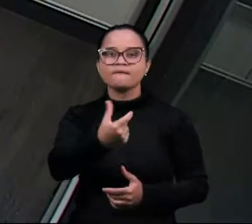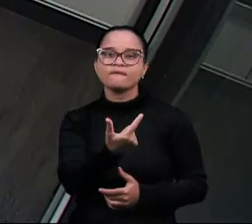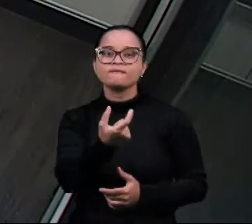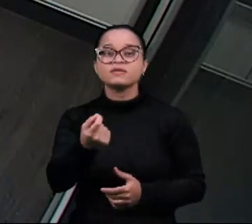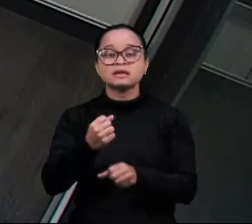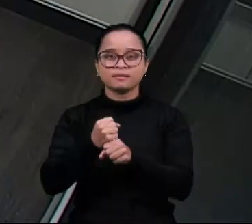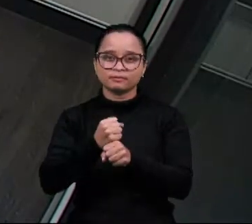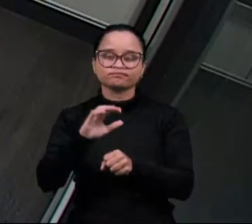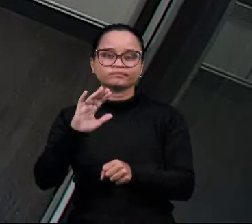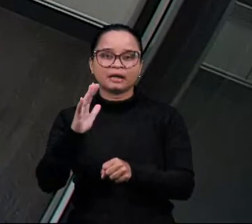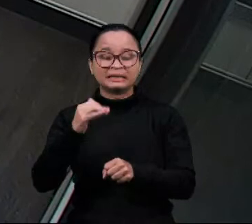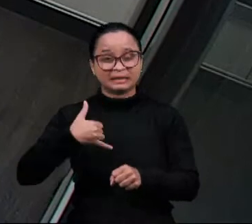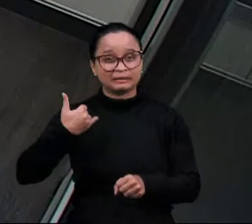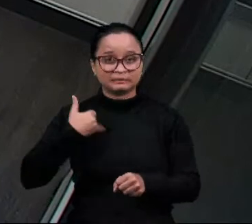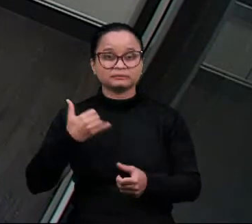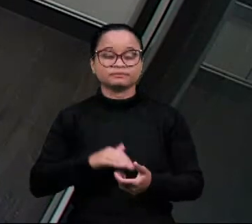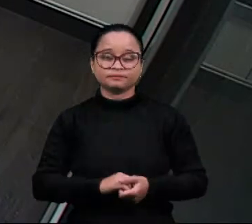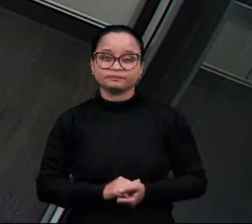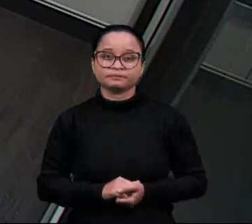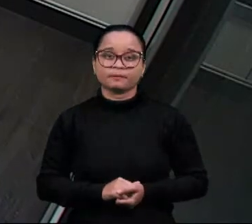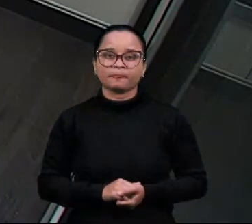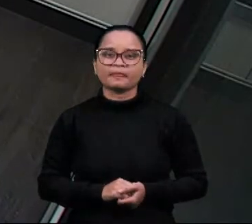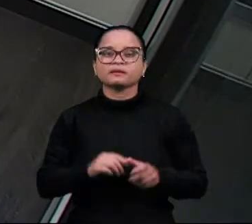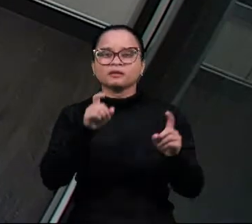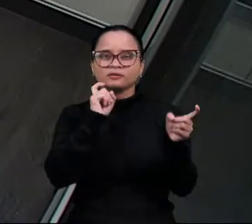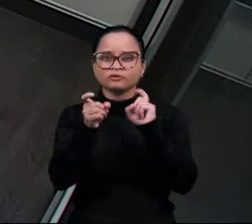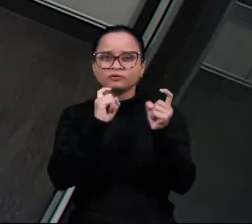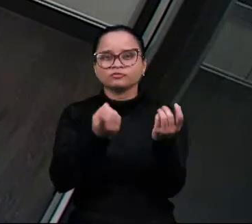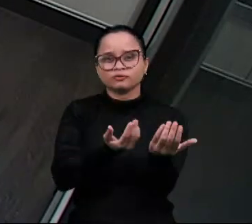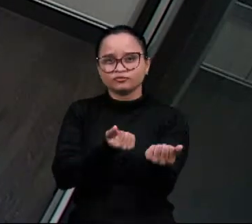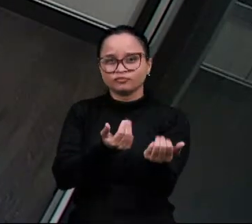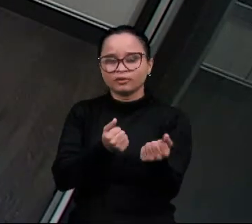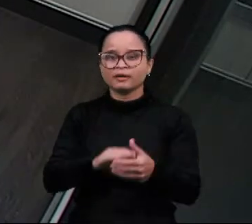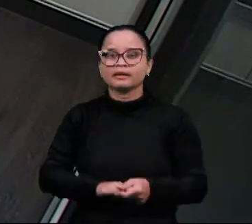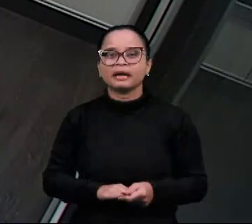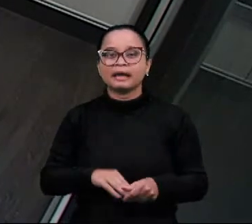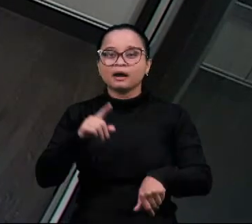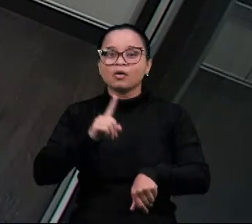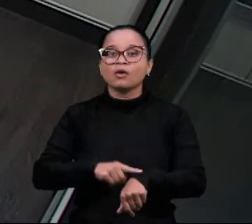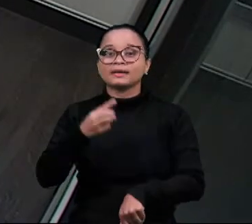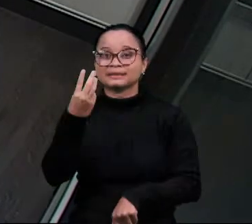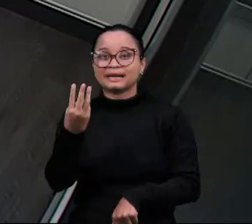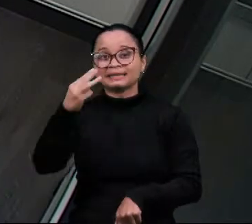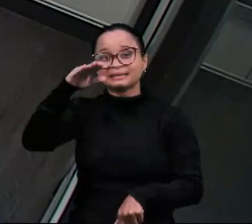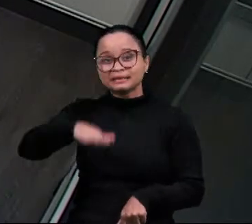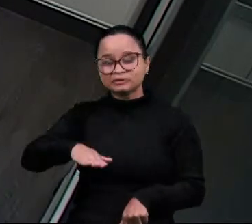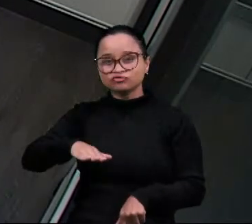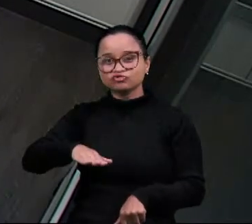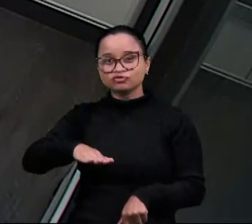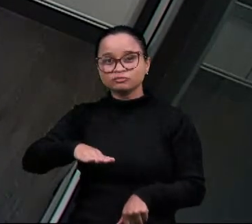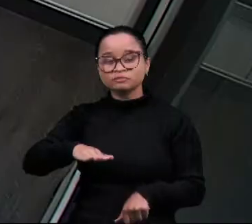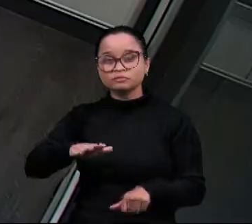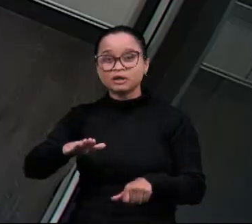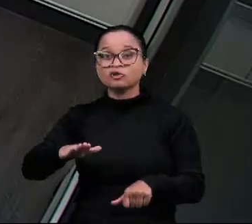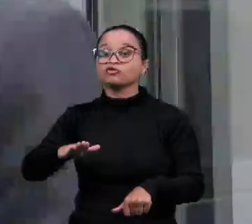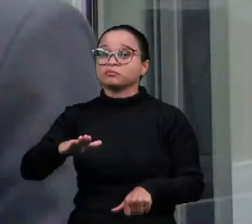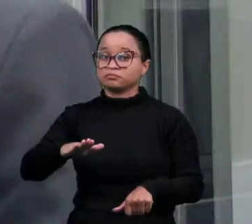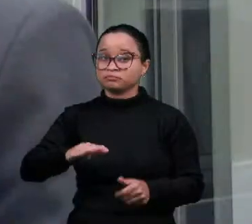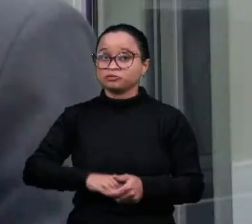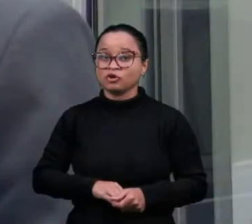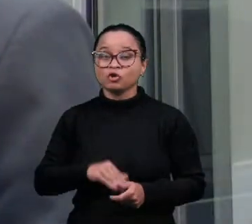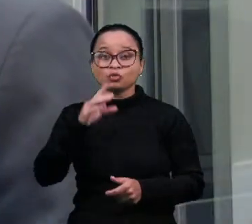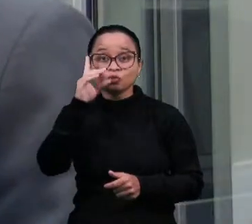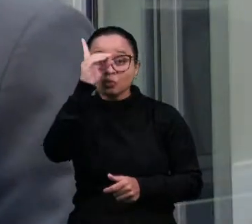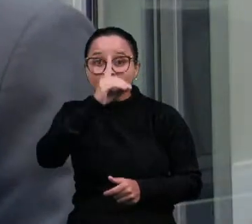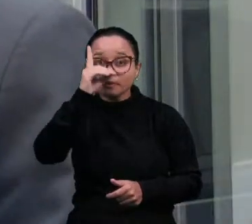E naquela época a reunião de jovens era 3 horas da tarde no domingo. E ele me convidou para ir, e ali